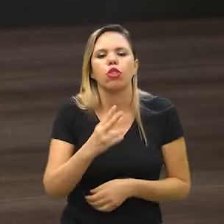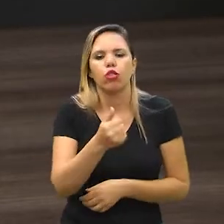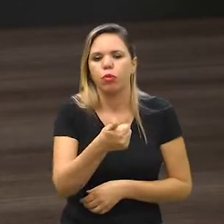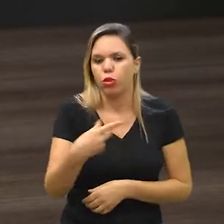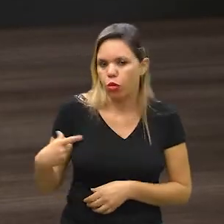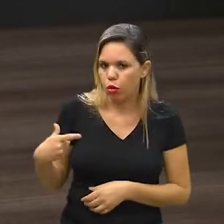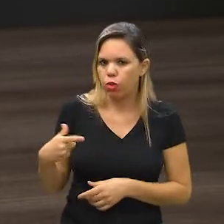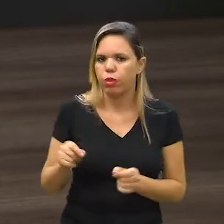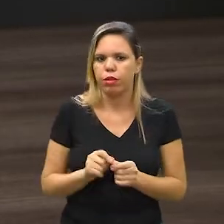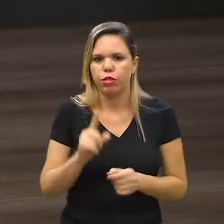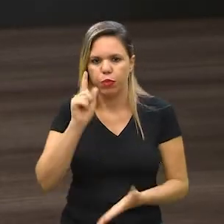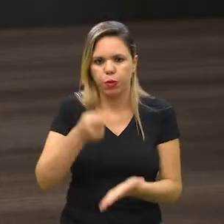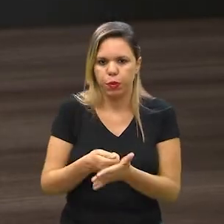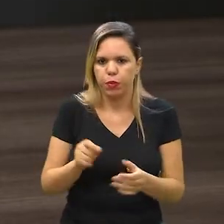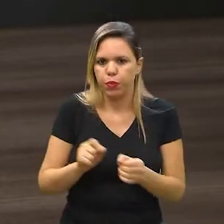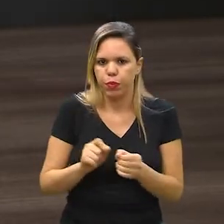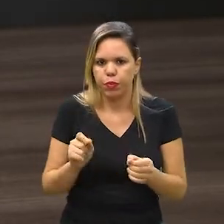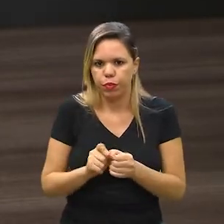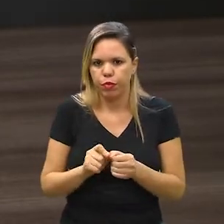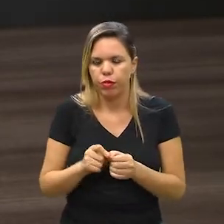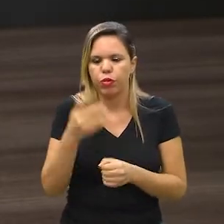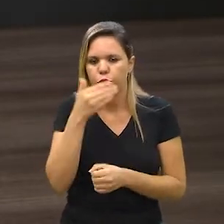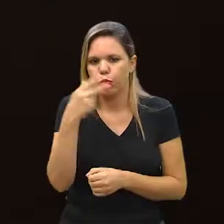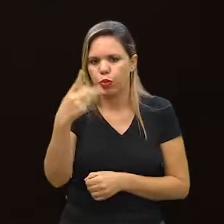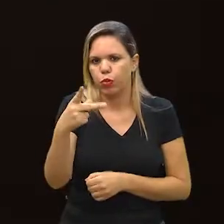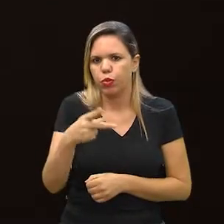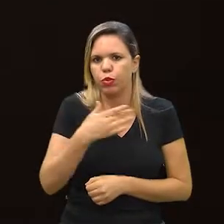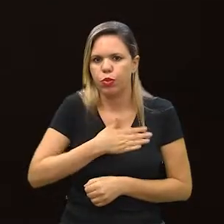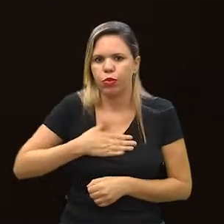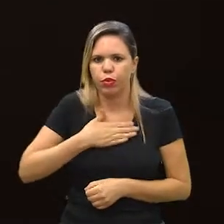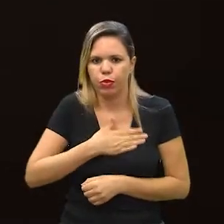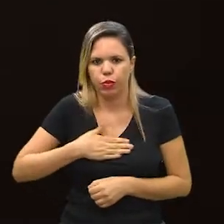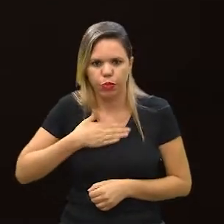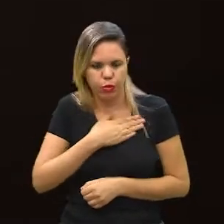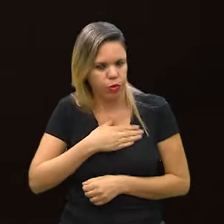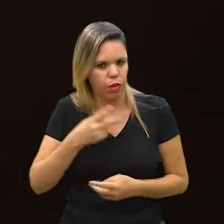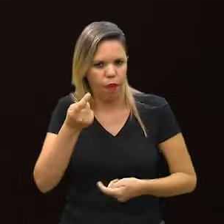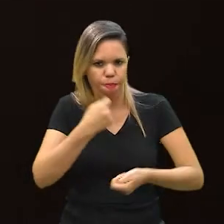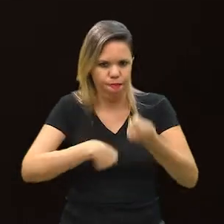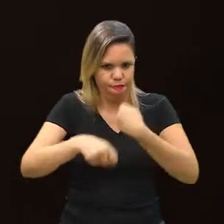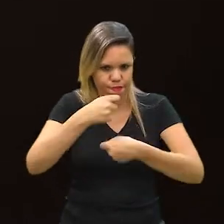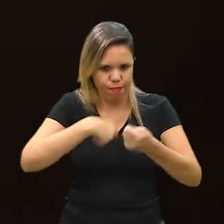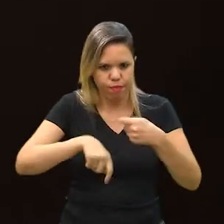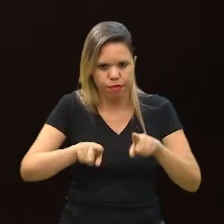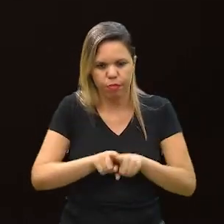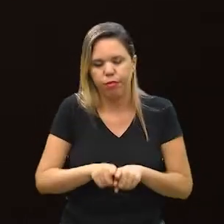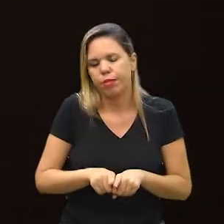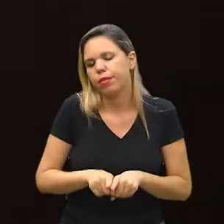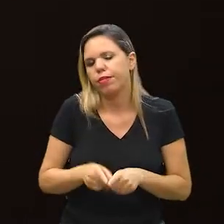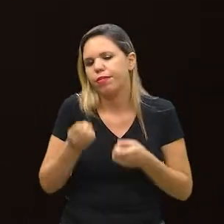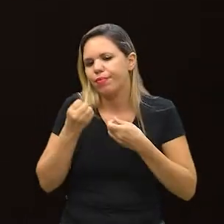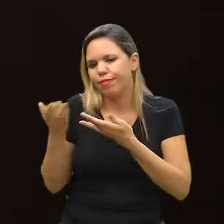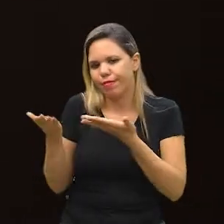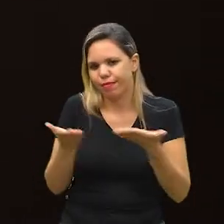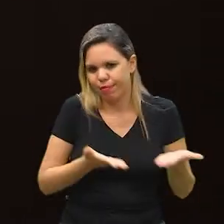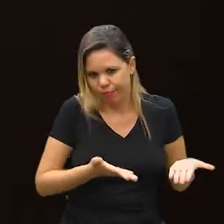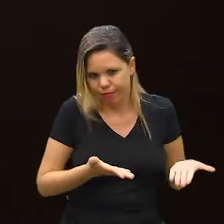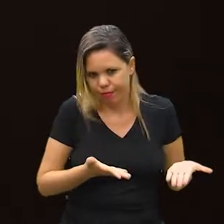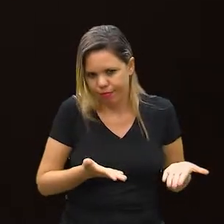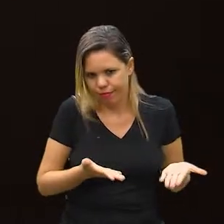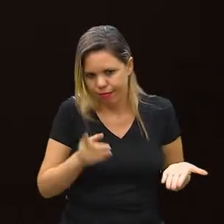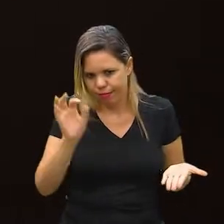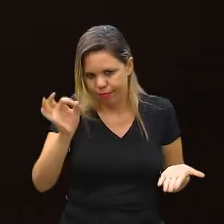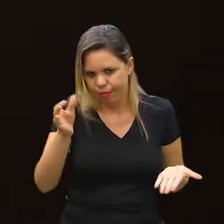2012 decidiu fazer do seu doce favorito o seu negócio. Eduardo, seja bem-vindo, é